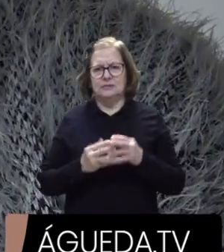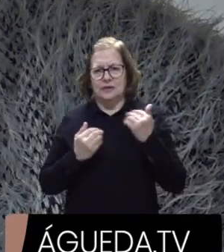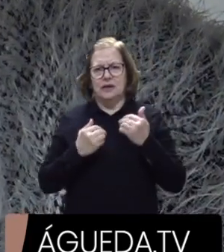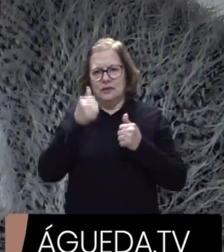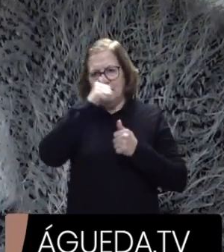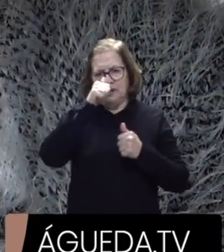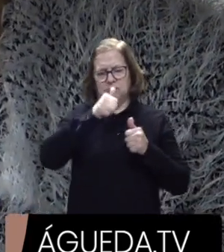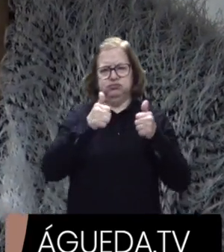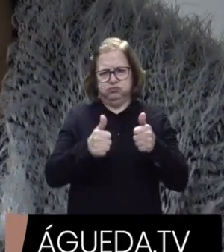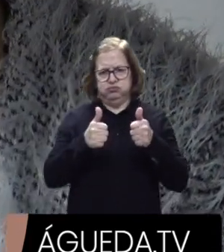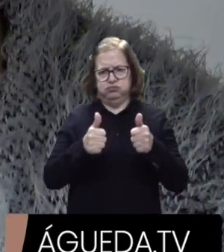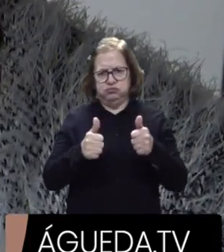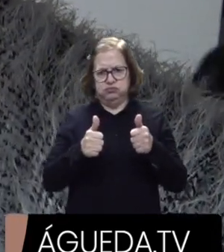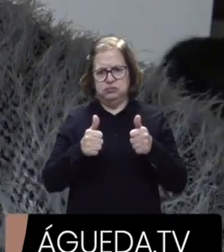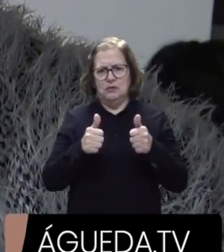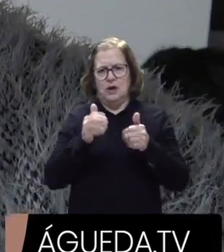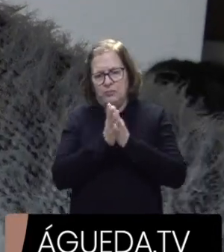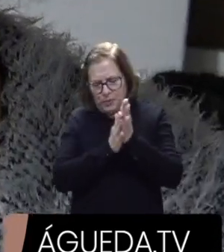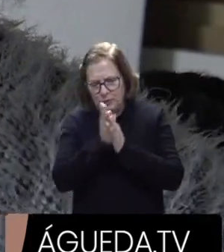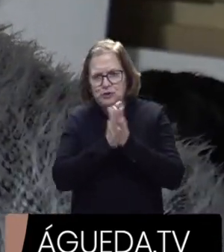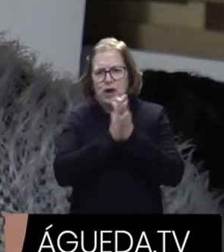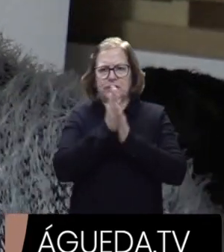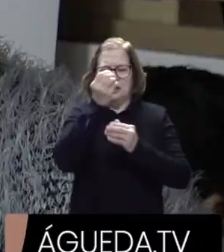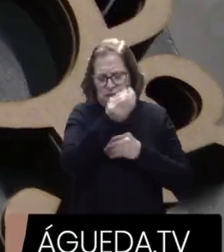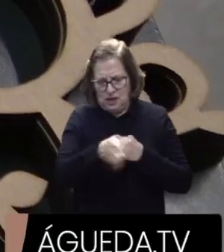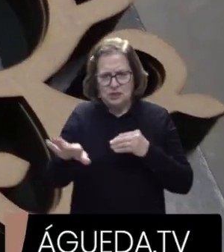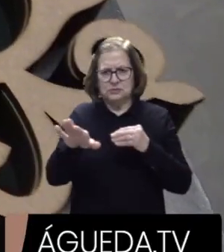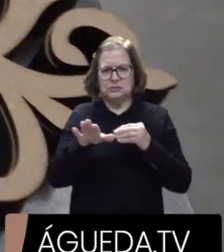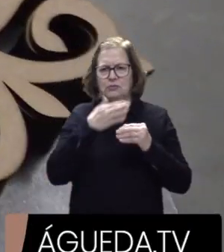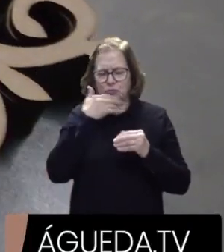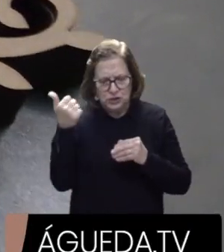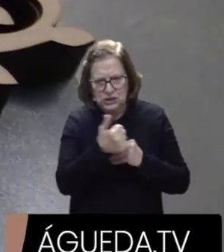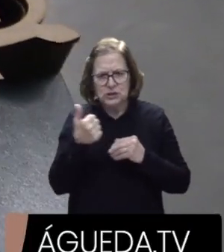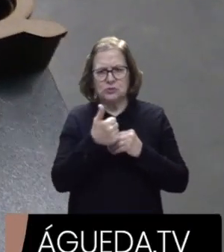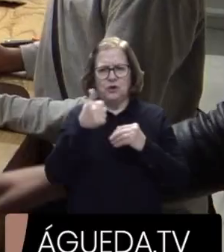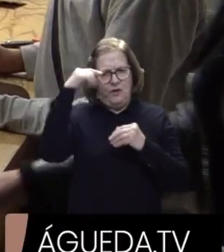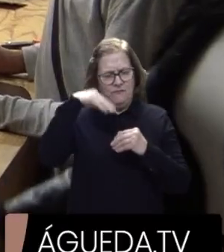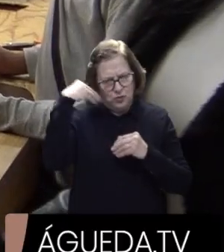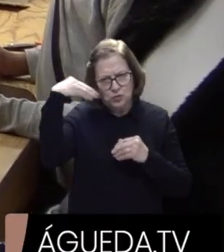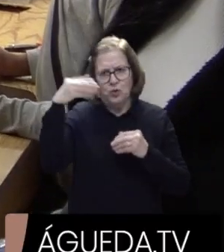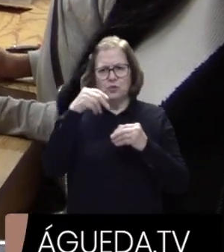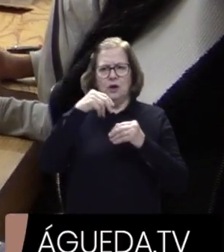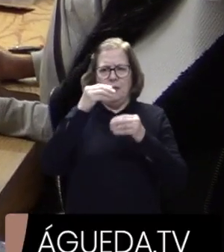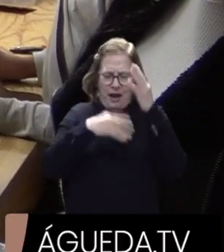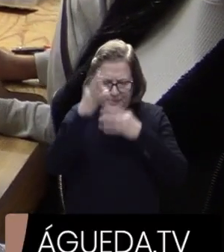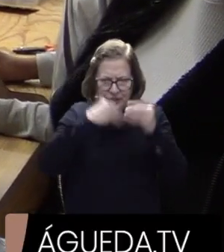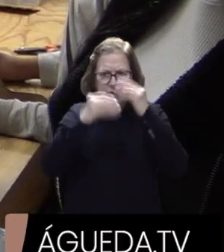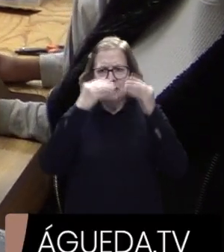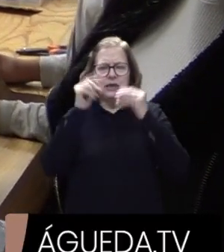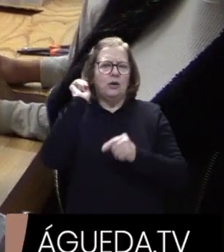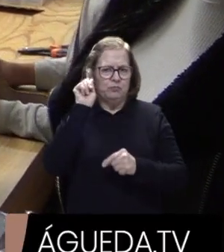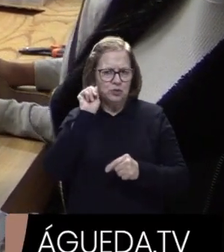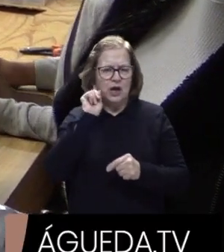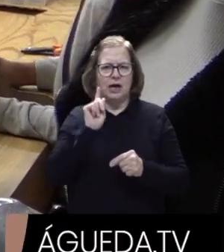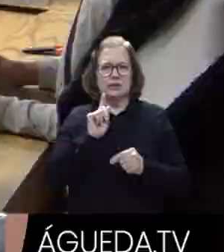boa pronto é uma oportunidade que deu as crianças é uma coisa muito linda que depois eles e podem ter futuro com isso aqui